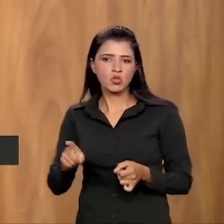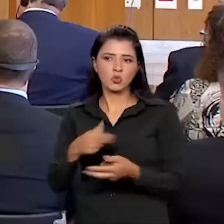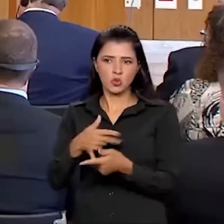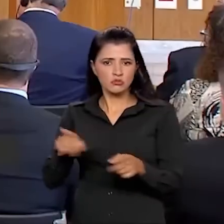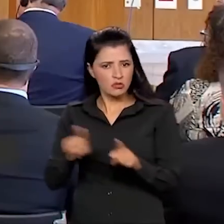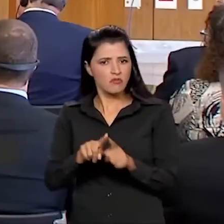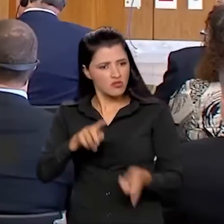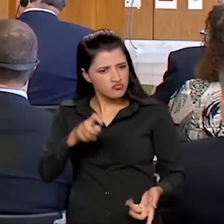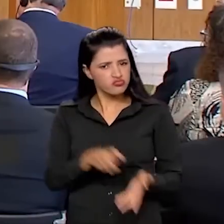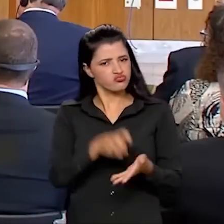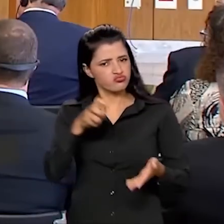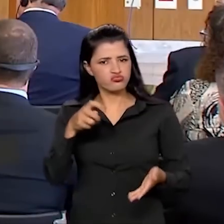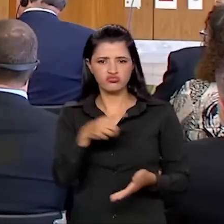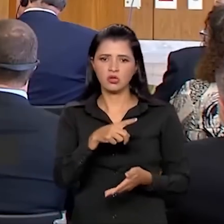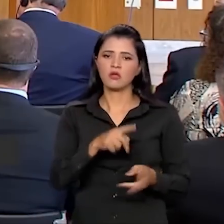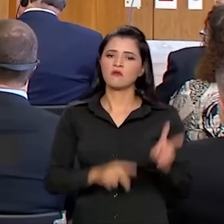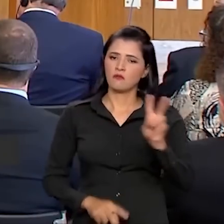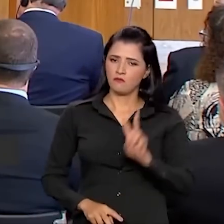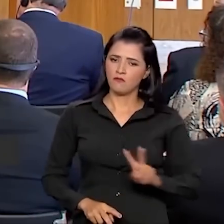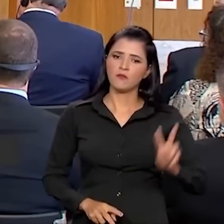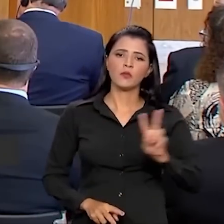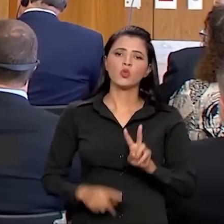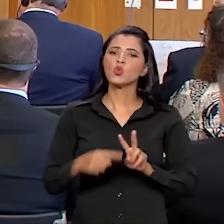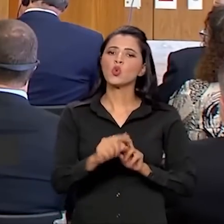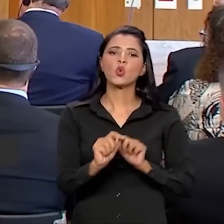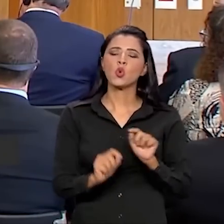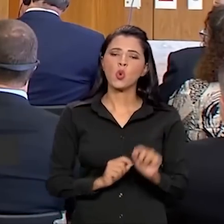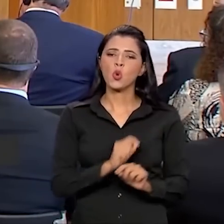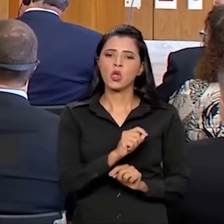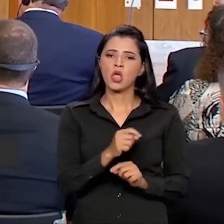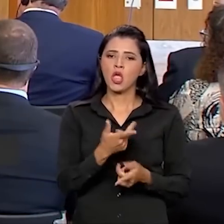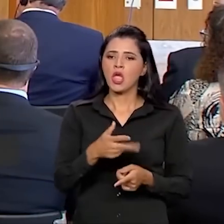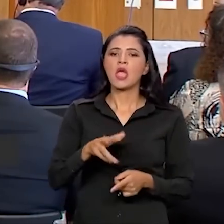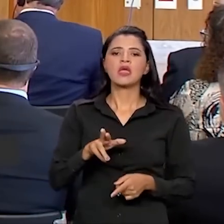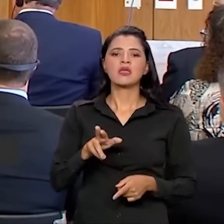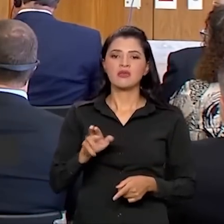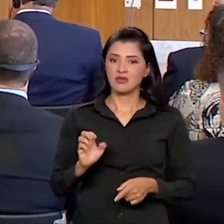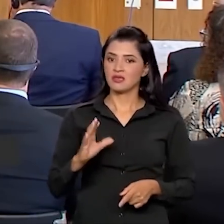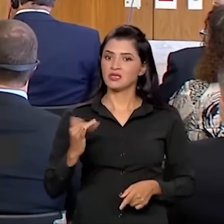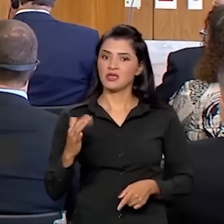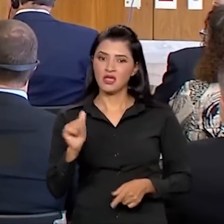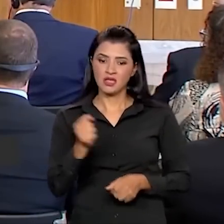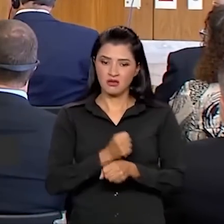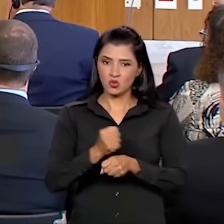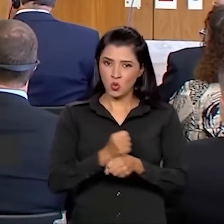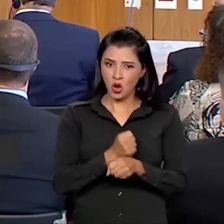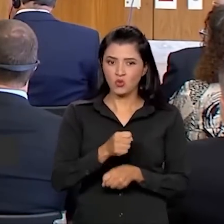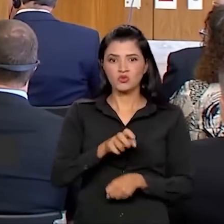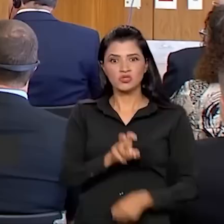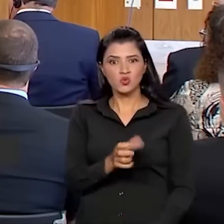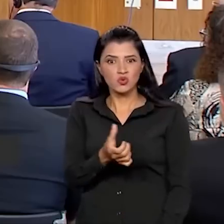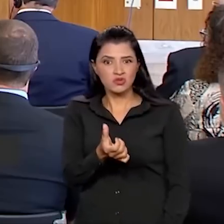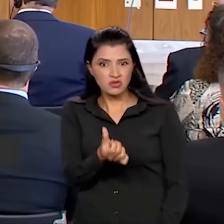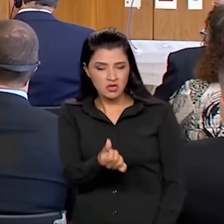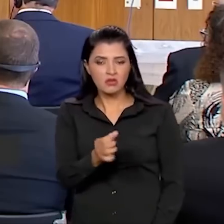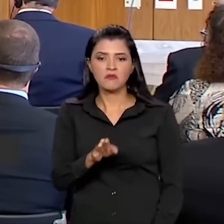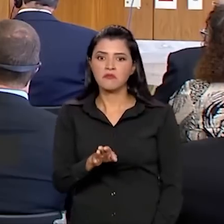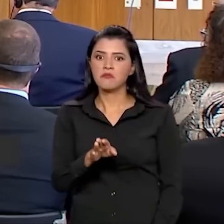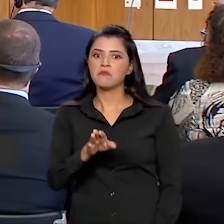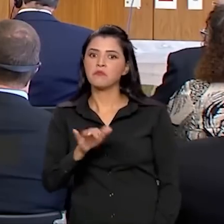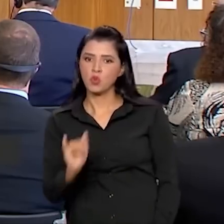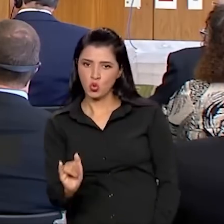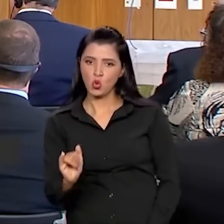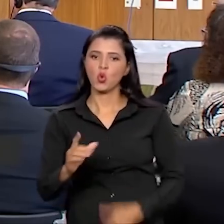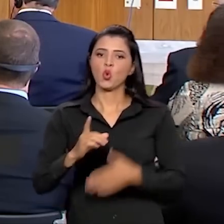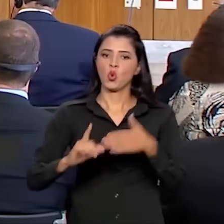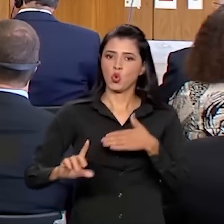E a Venezuela passou de uma receita anual de 56 bilhões de